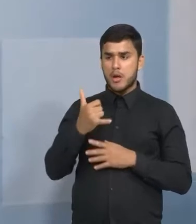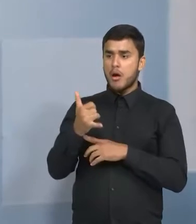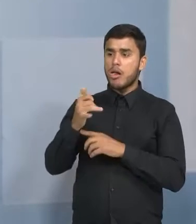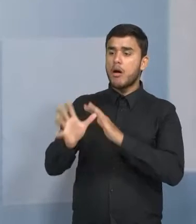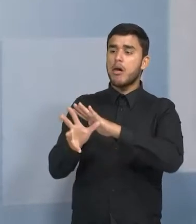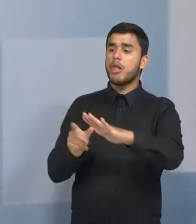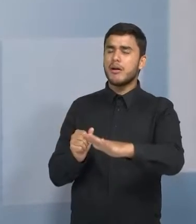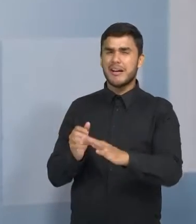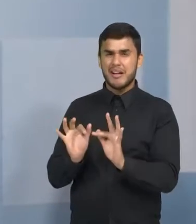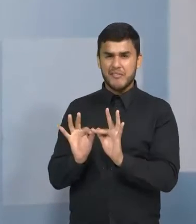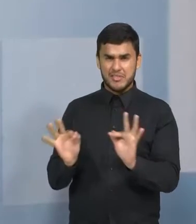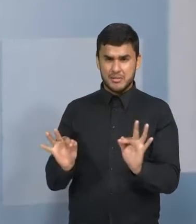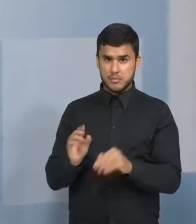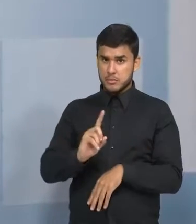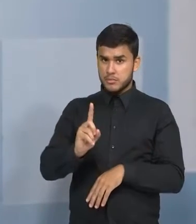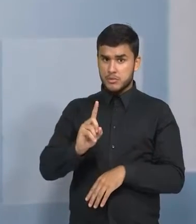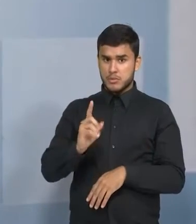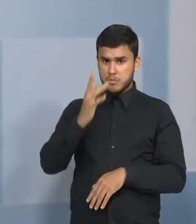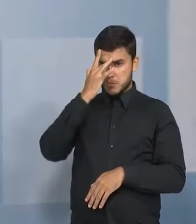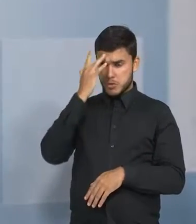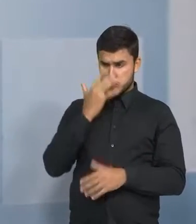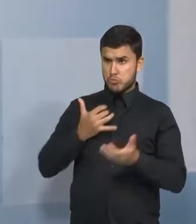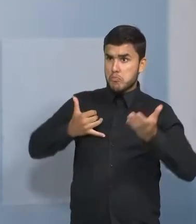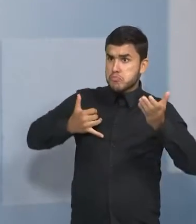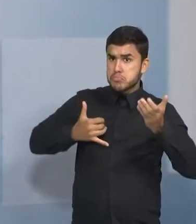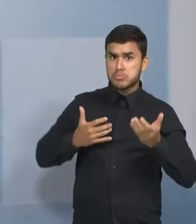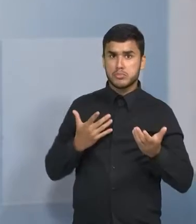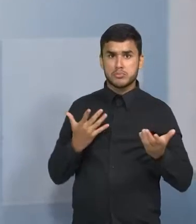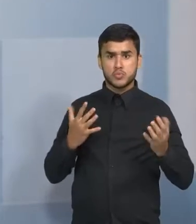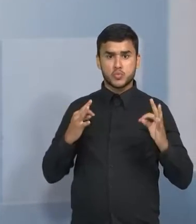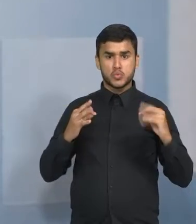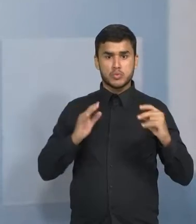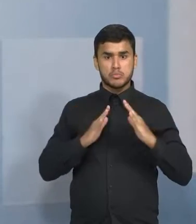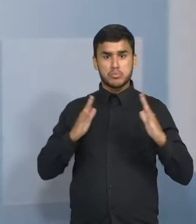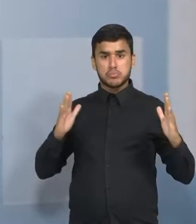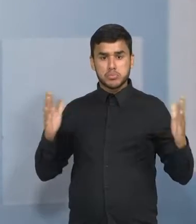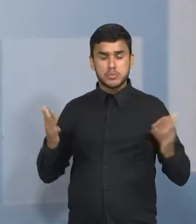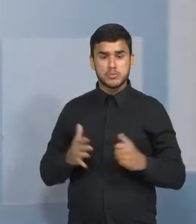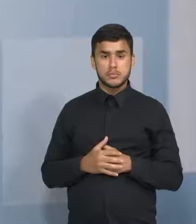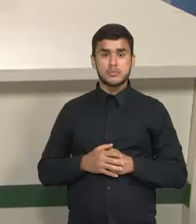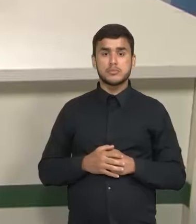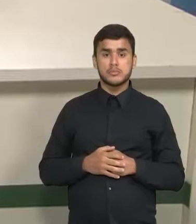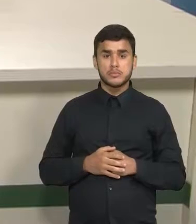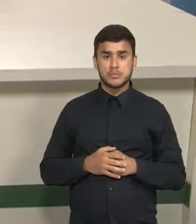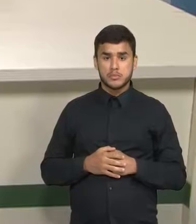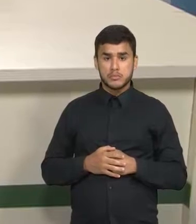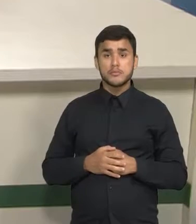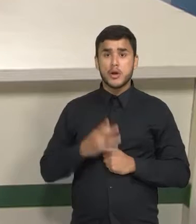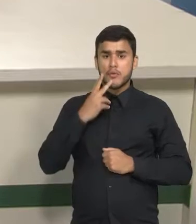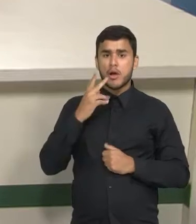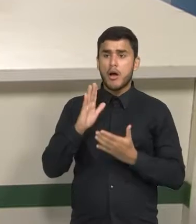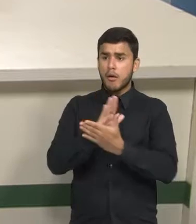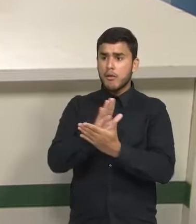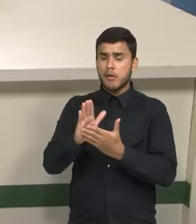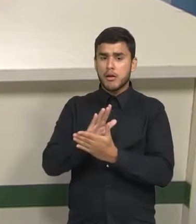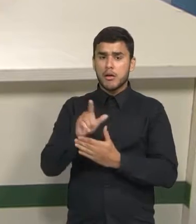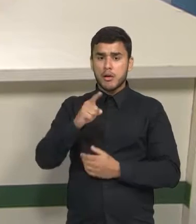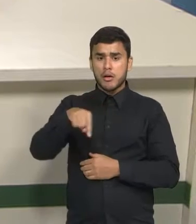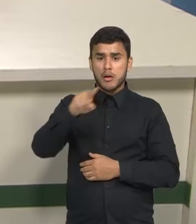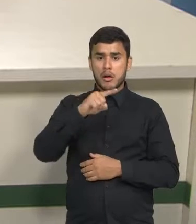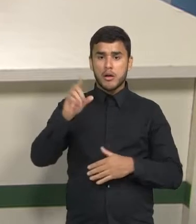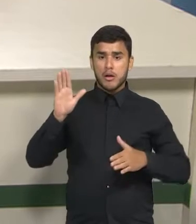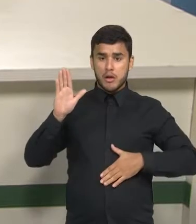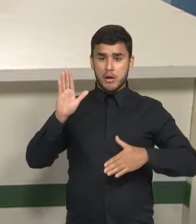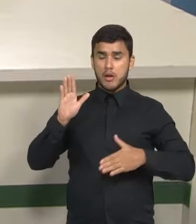não. Hoje nós encontramos pessoas não só bem armadas... Existe algum bandido no Ceará que não seja ligado a alguma facção? Ele tem